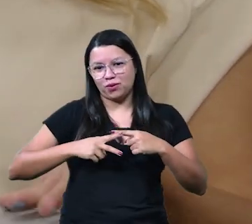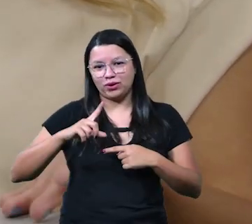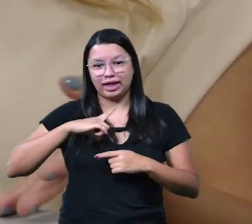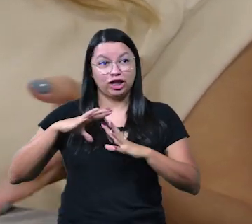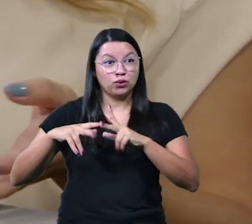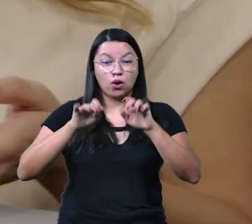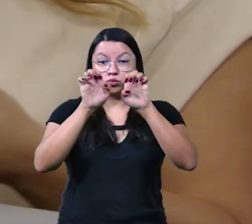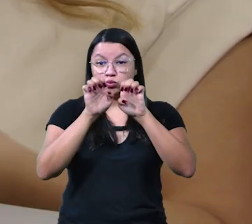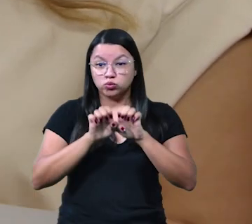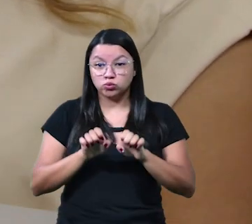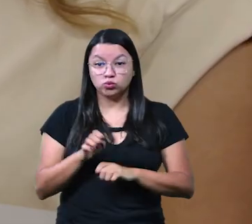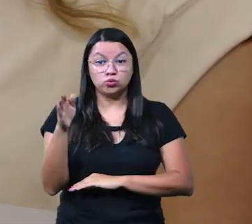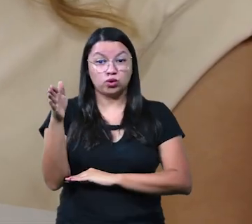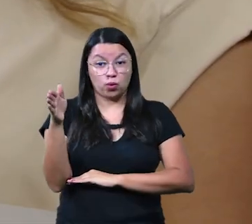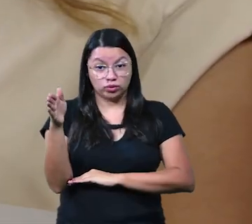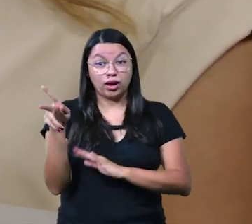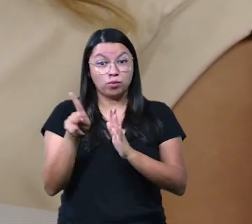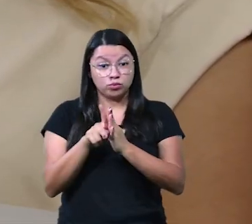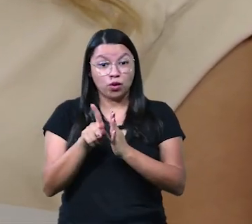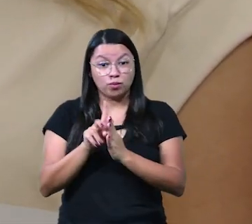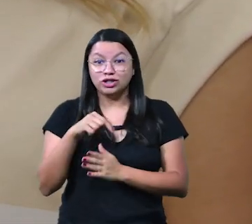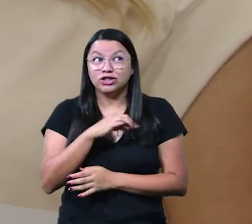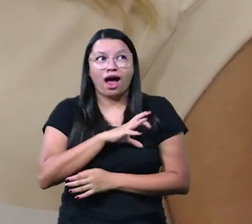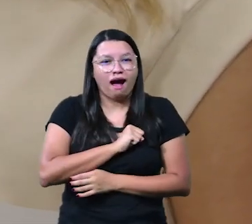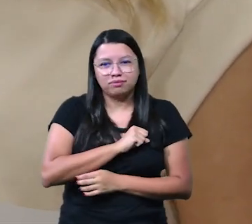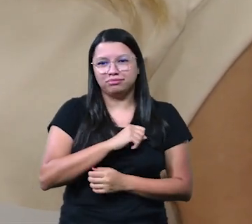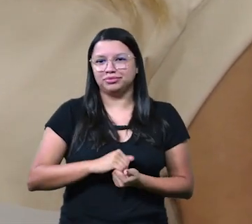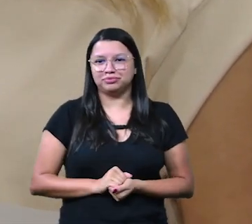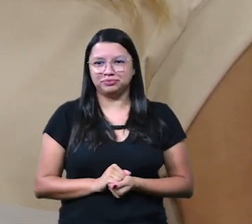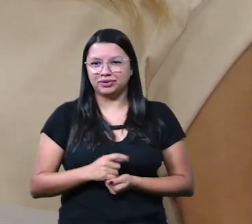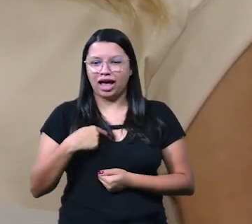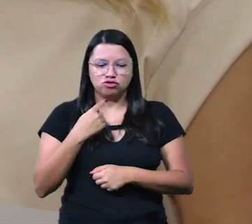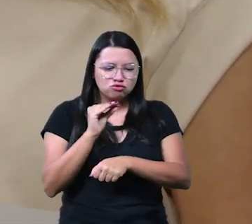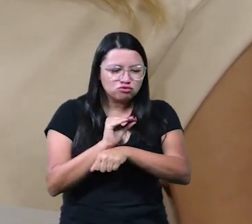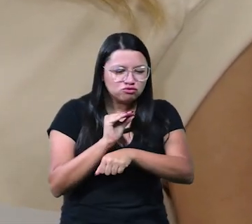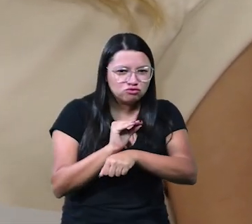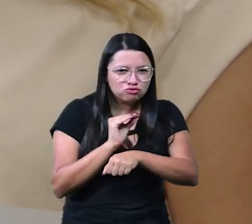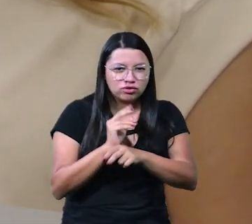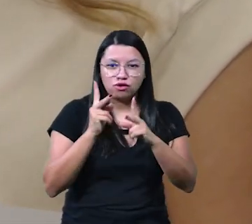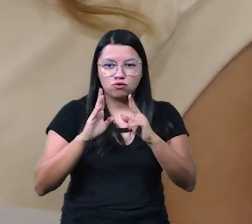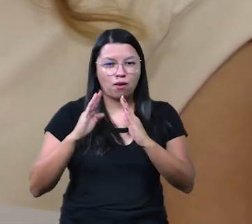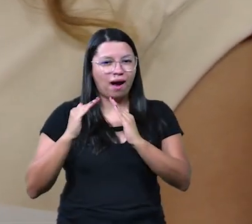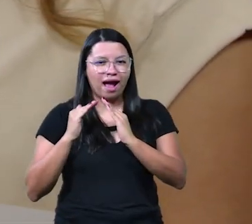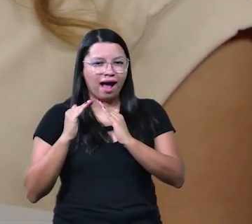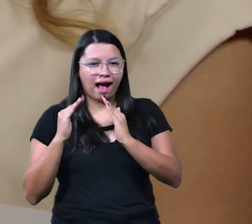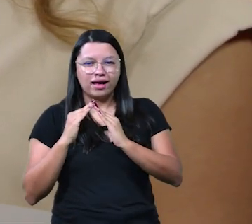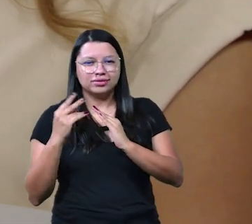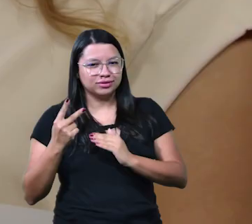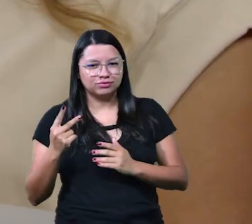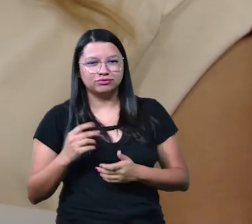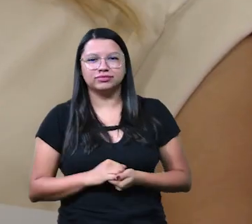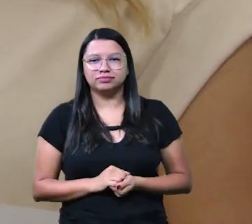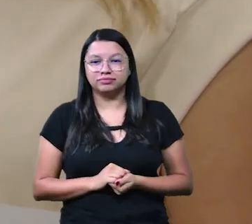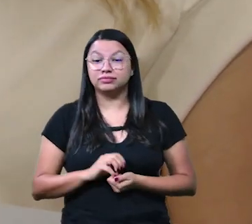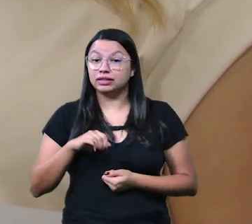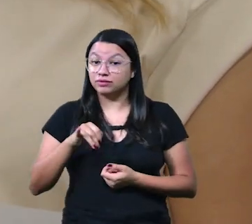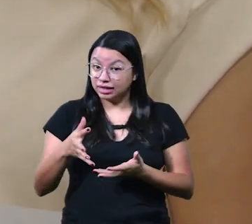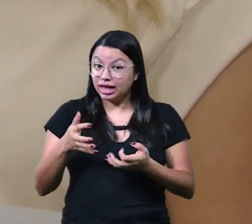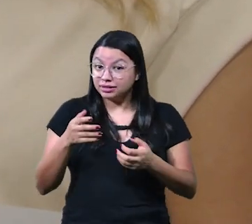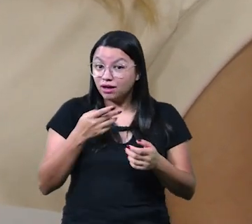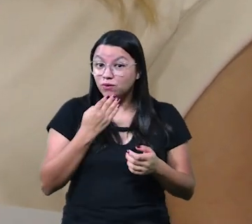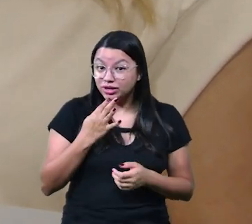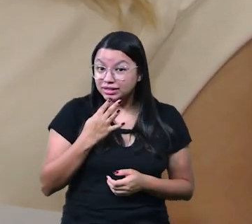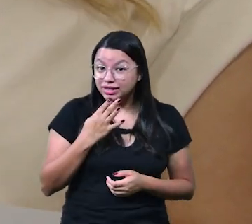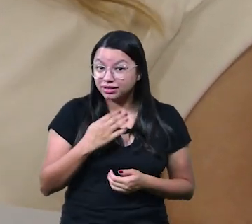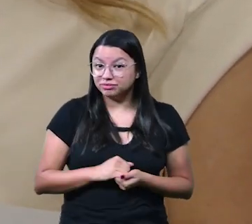toda a estrutura de um hotel. A gente ama mesmo. A gente cuida como se fosse nossa casa. E é isso. Se vocês quiserem